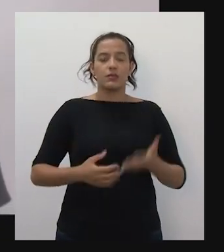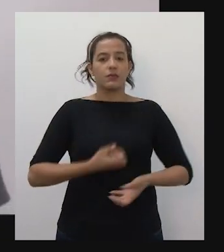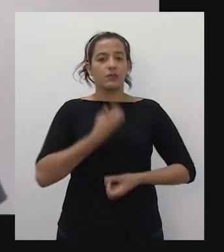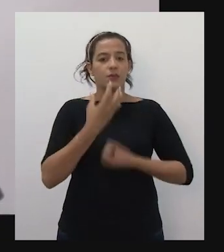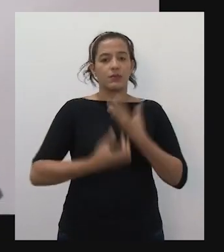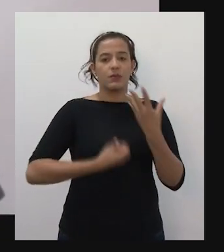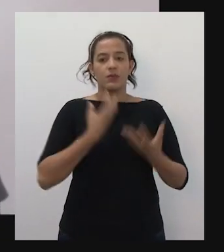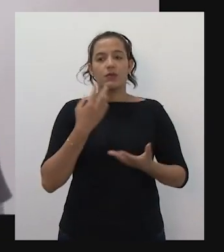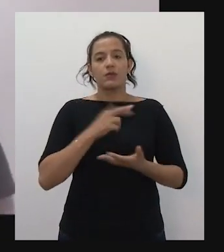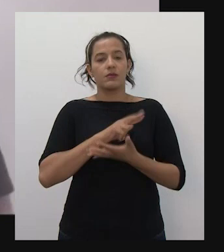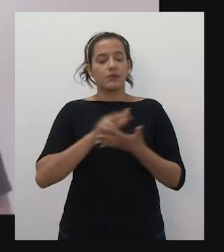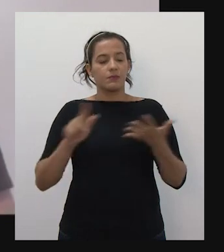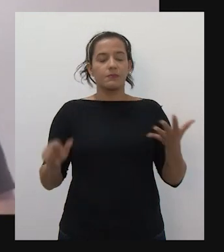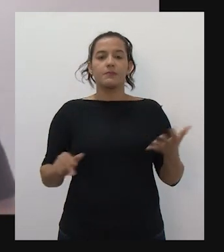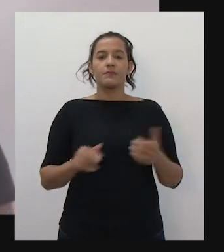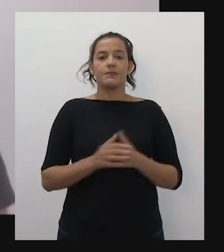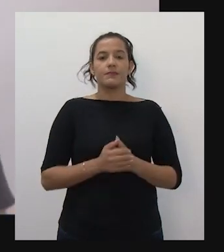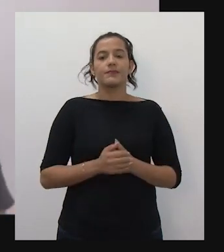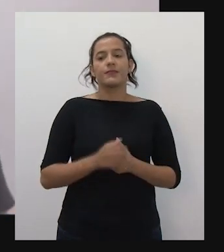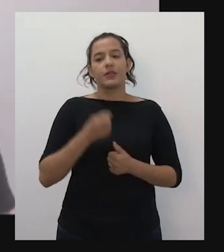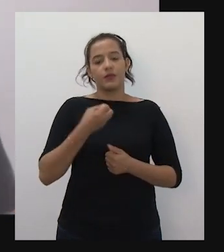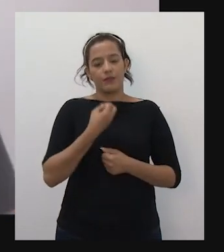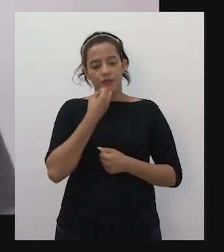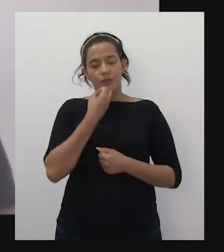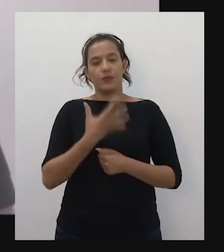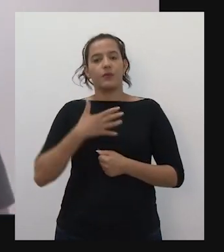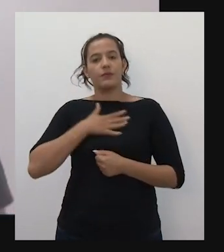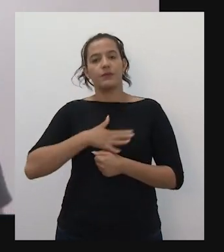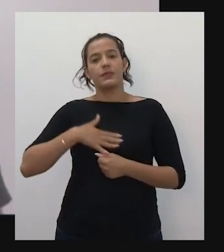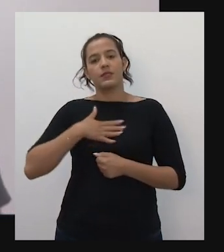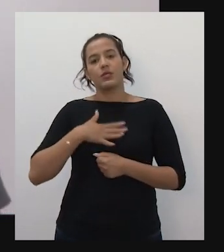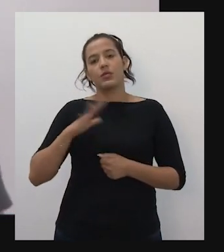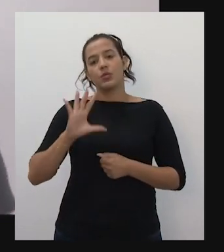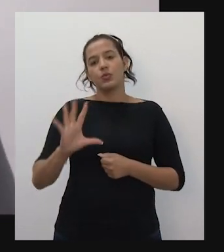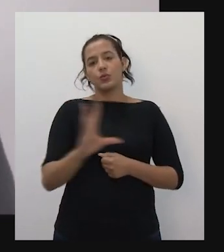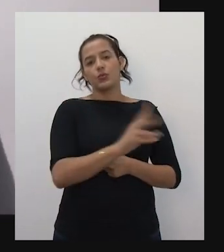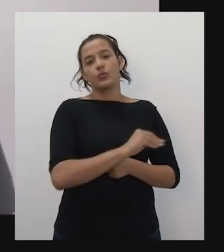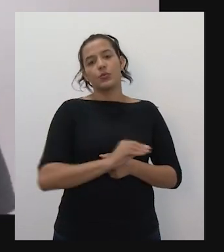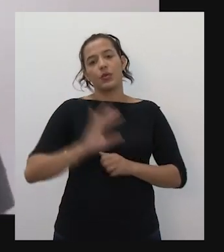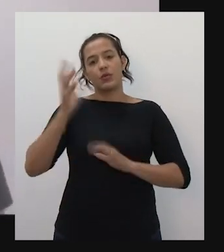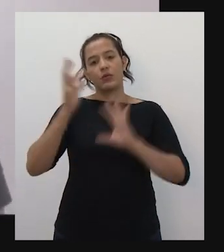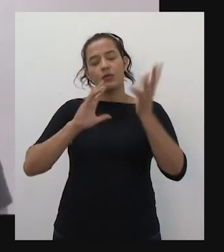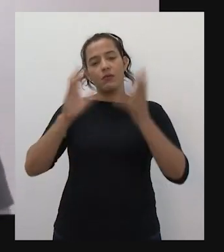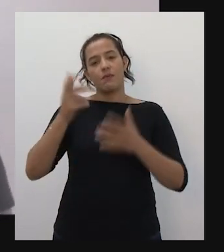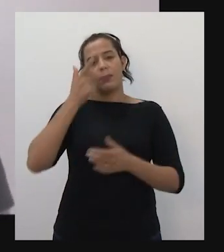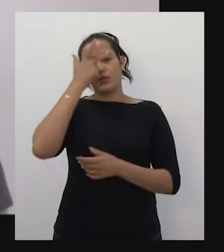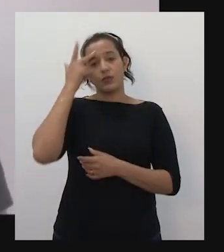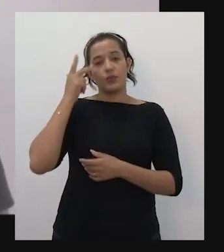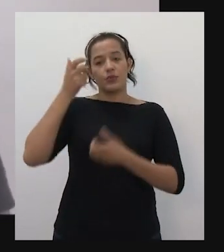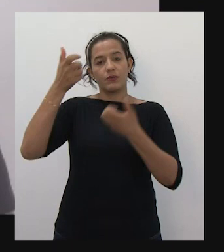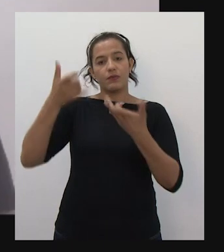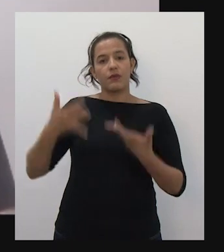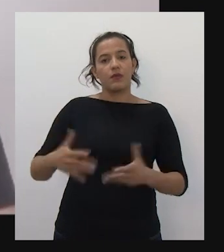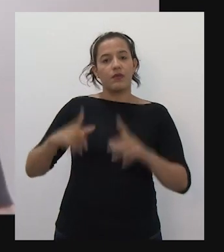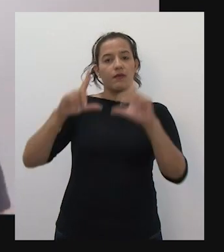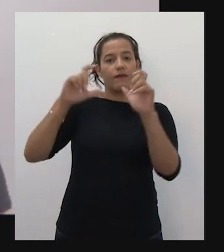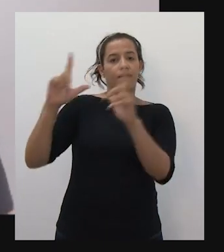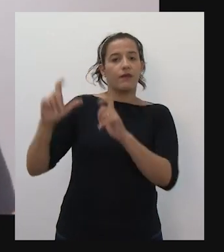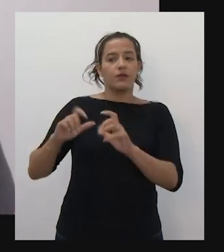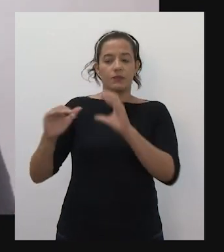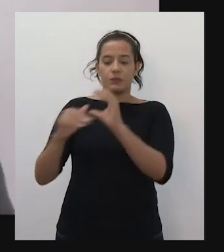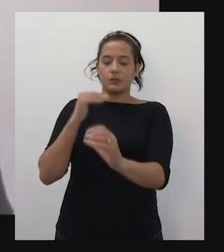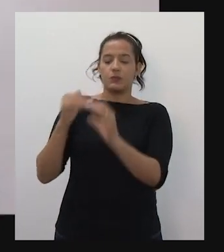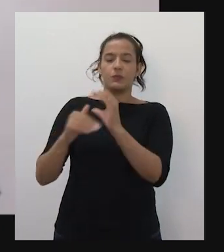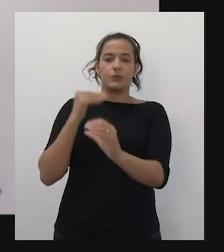e sentimentos. E foi muito gratificante ver tudo isso acontecendo através de relatos, fotos e vídeos recebidos